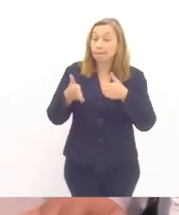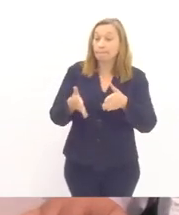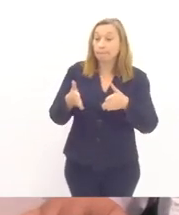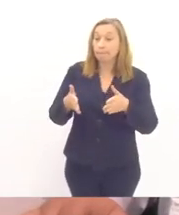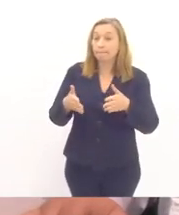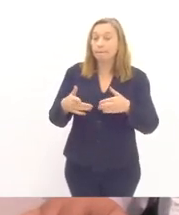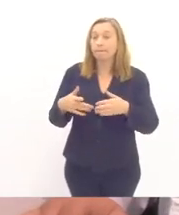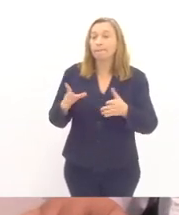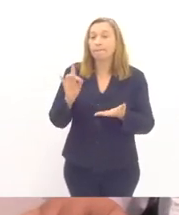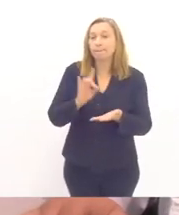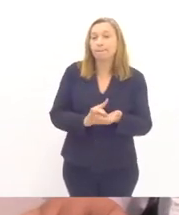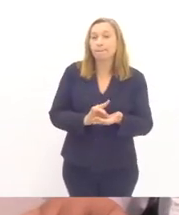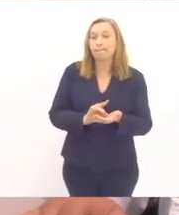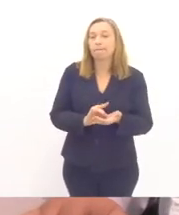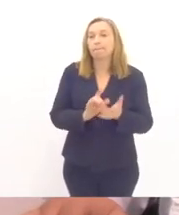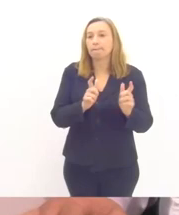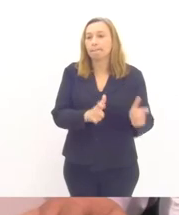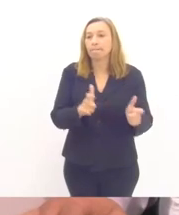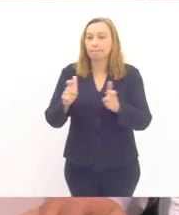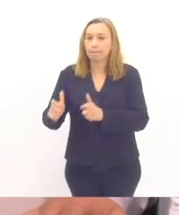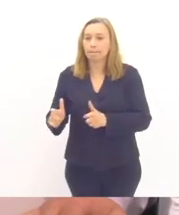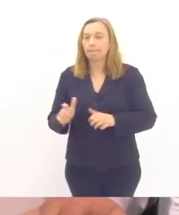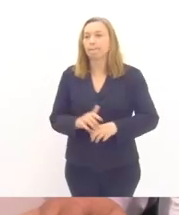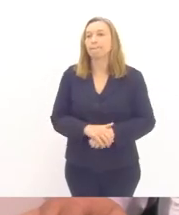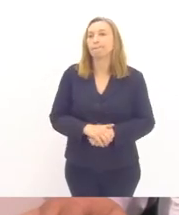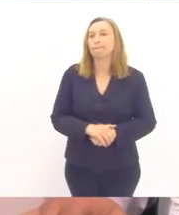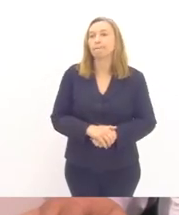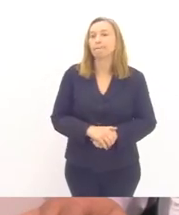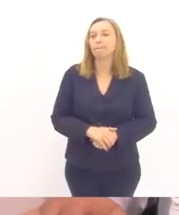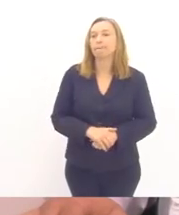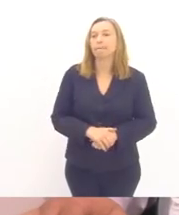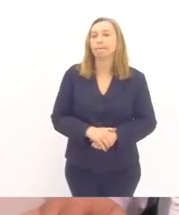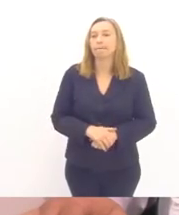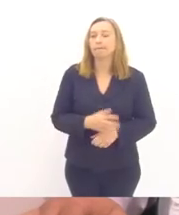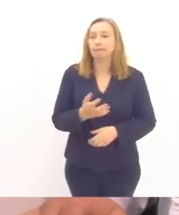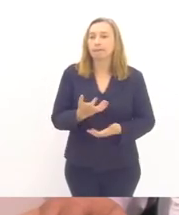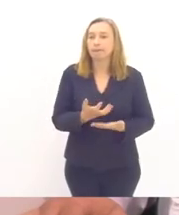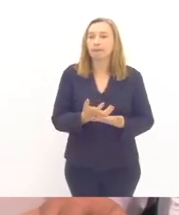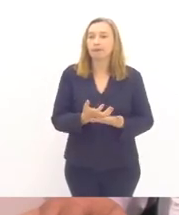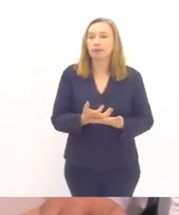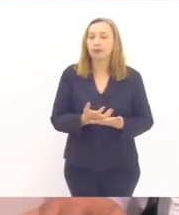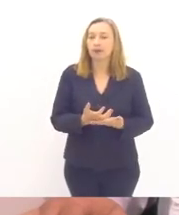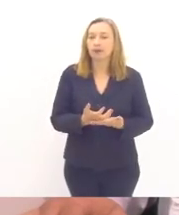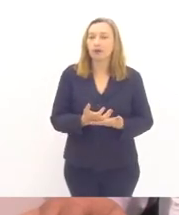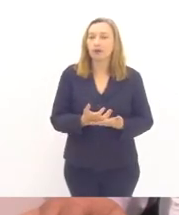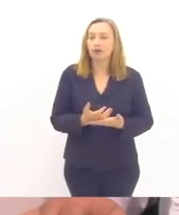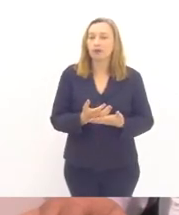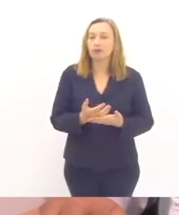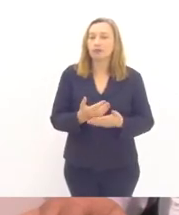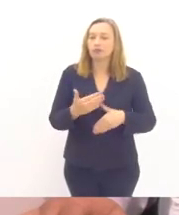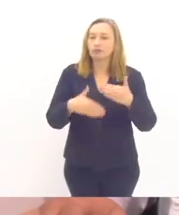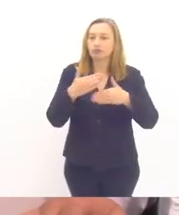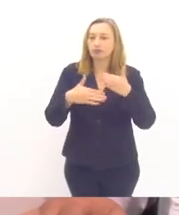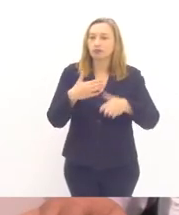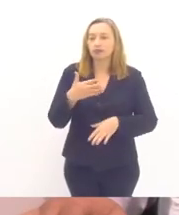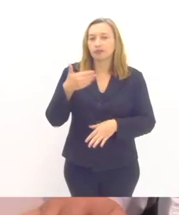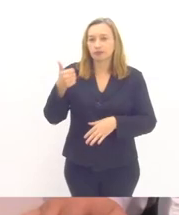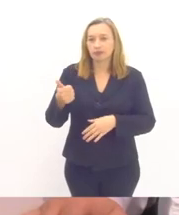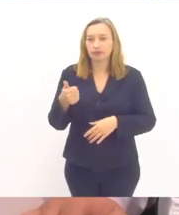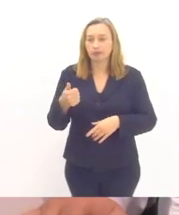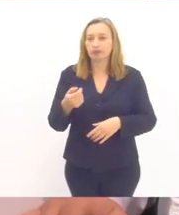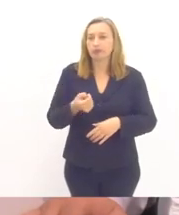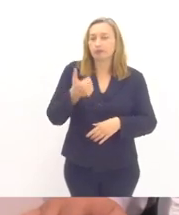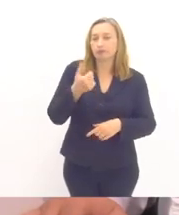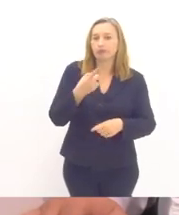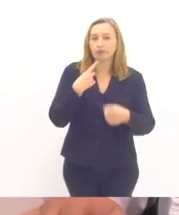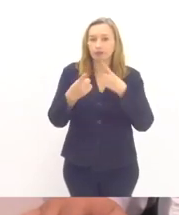realidades regionais. A gente espera conseguir quebrar essa imposição, que foi feita com pouquíssimo debate,